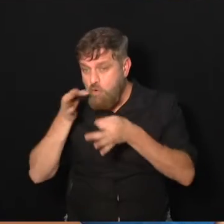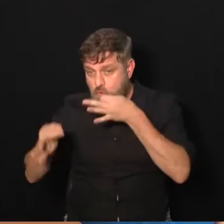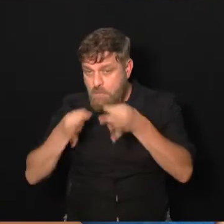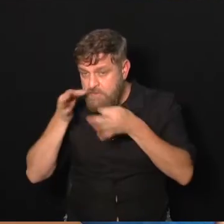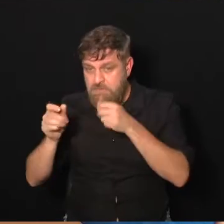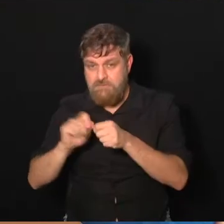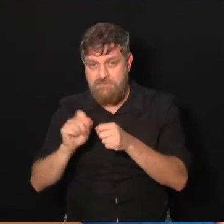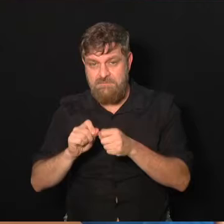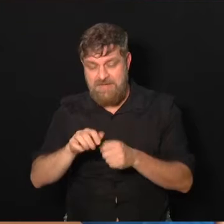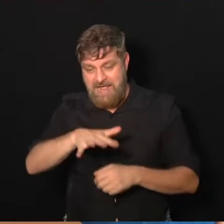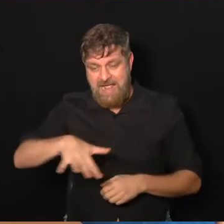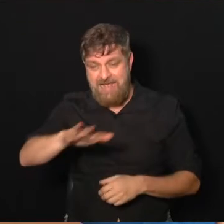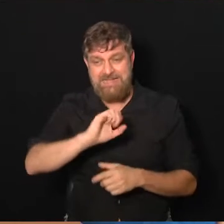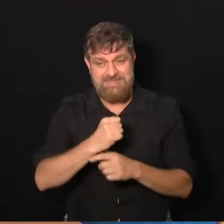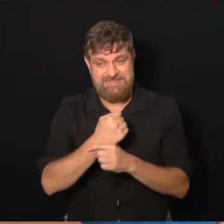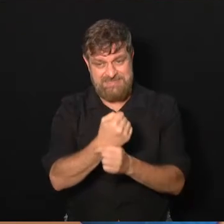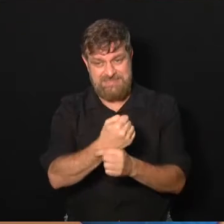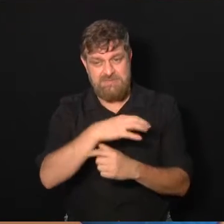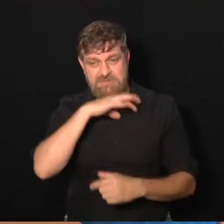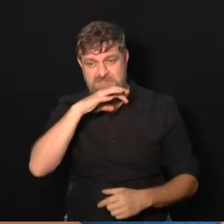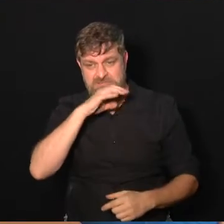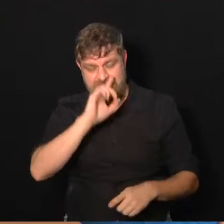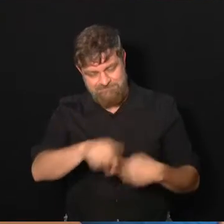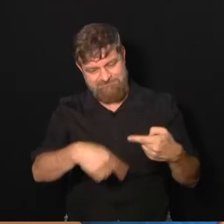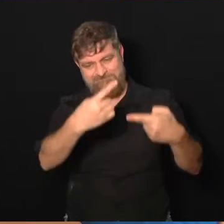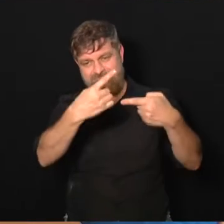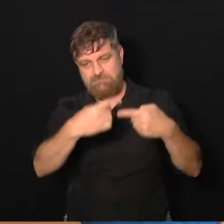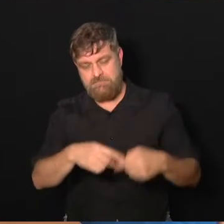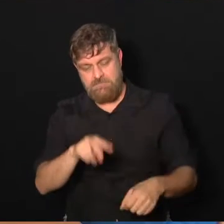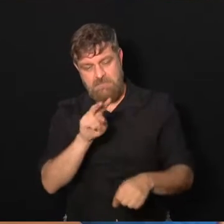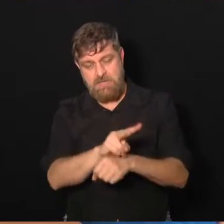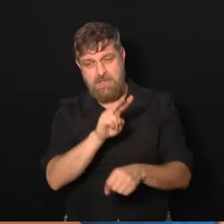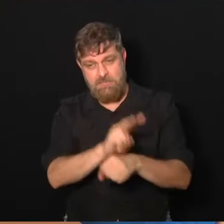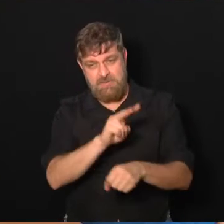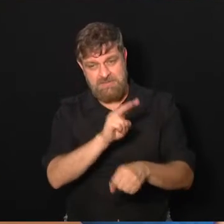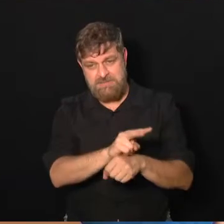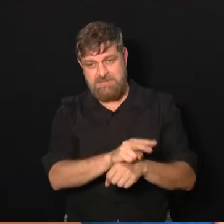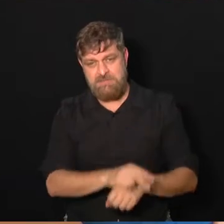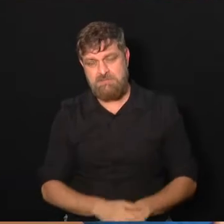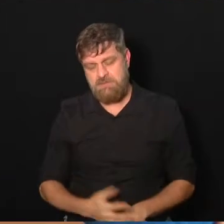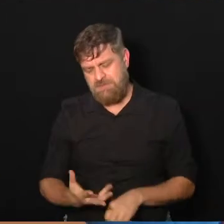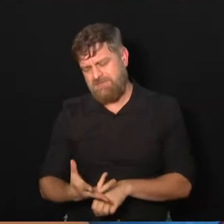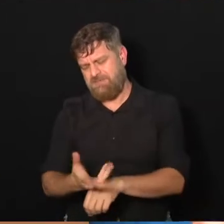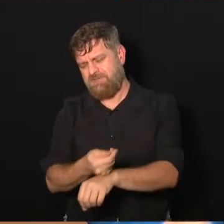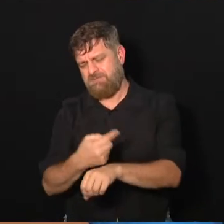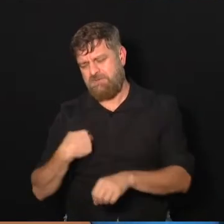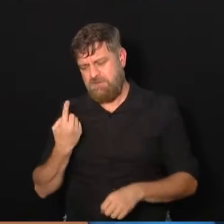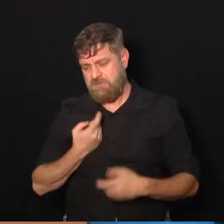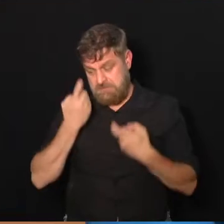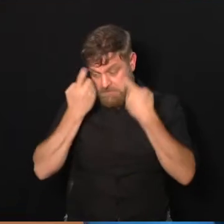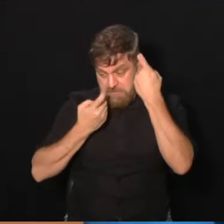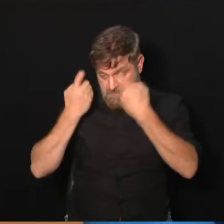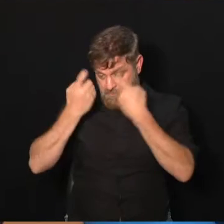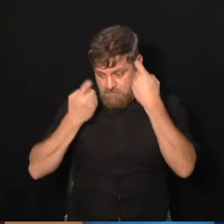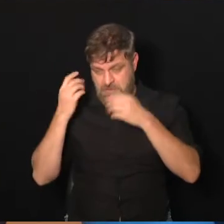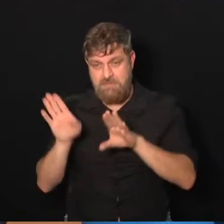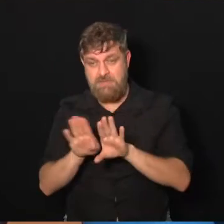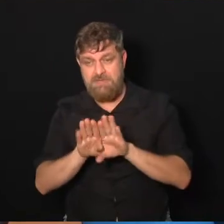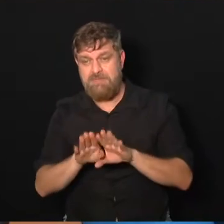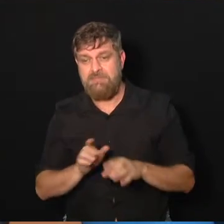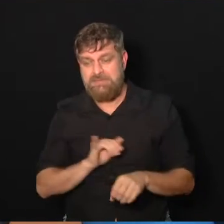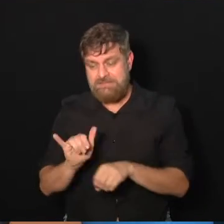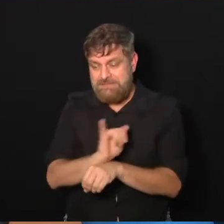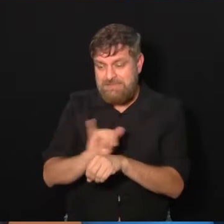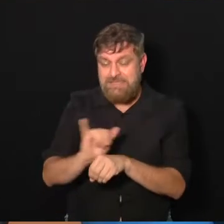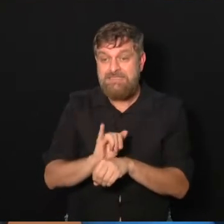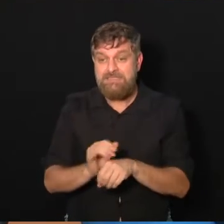grande na questão da segurança, na questão da proteção do animal, que é maravilhoso. A gente está se preocupando com isso e trazendo